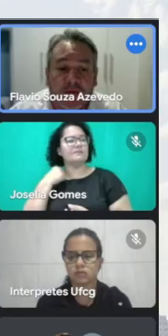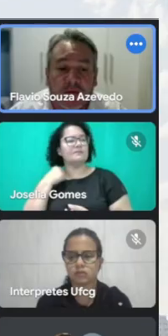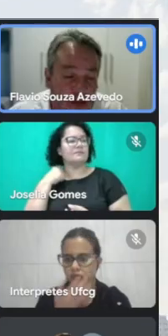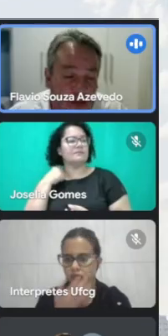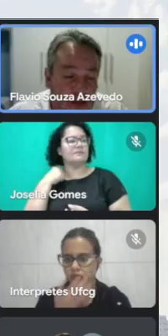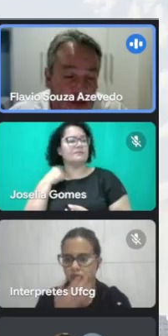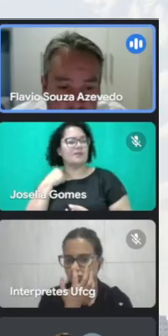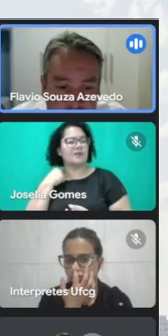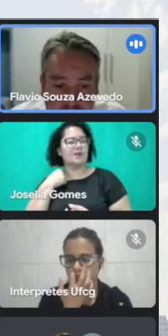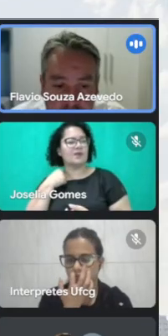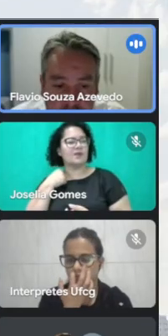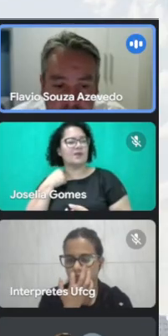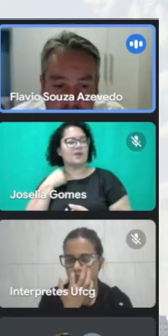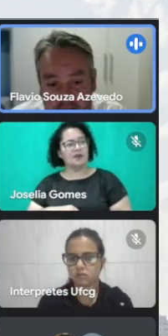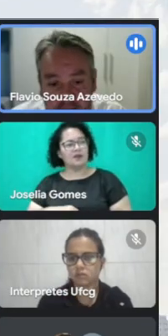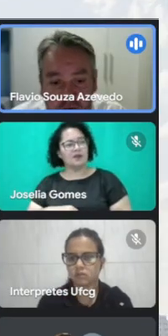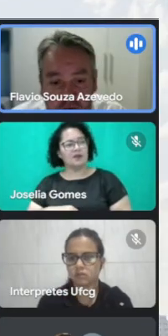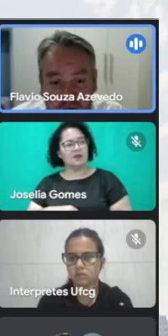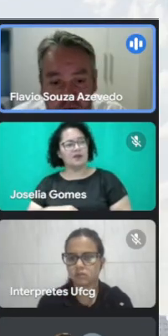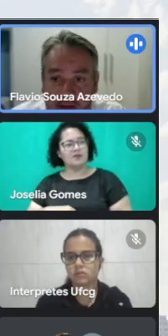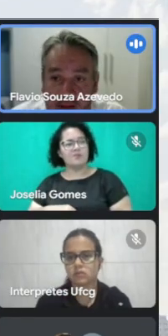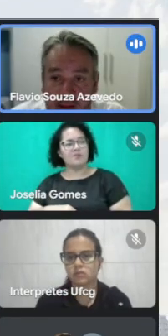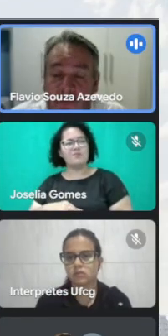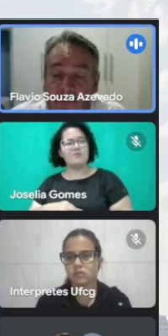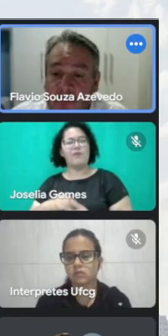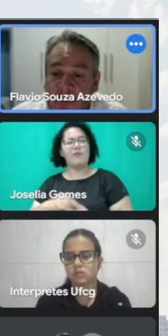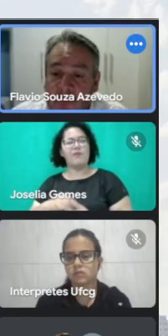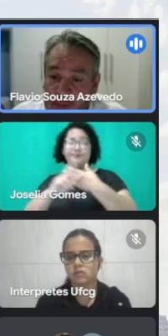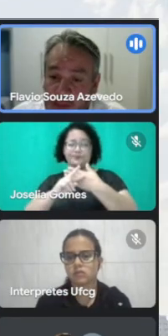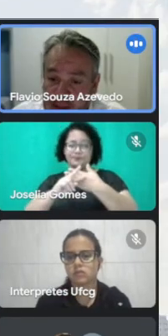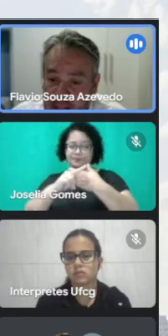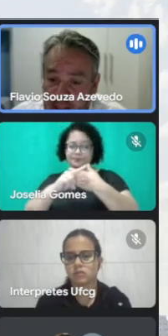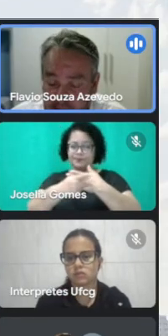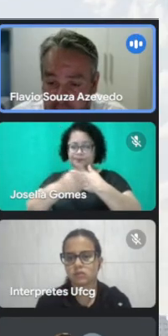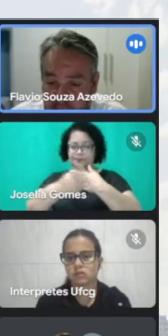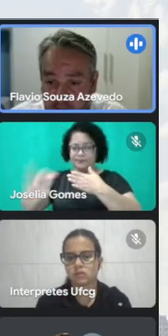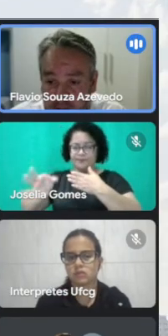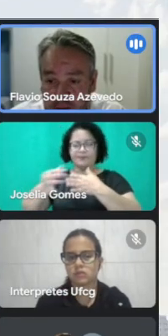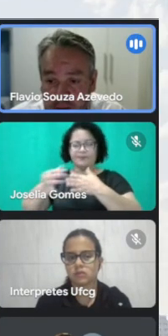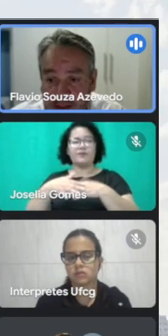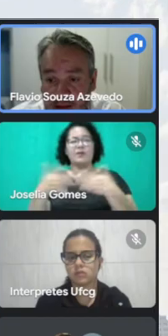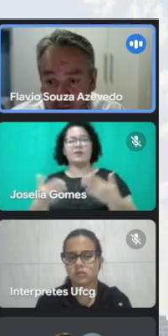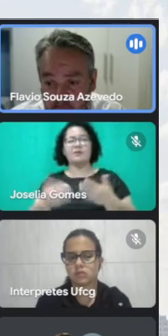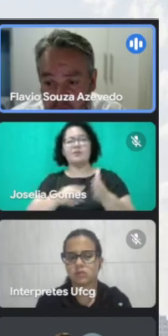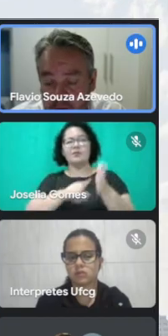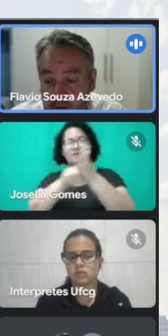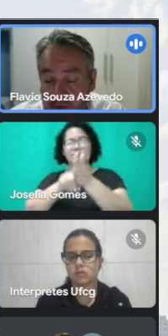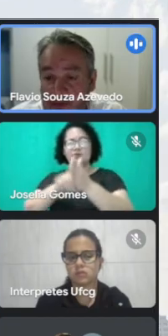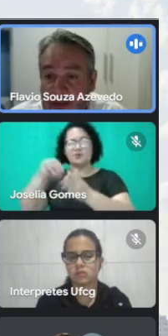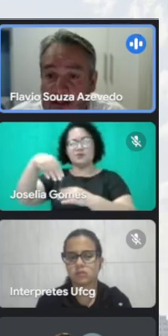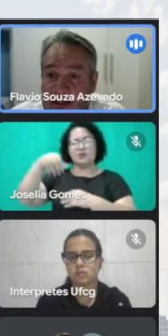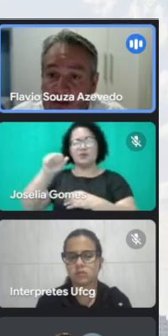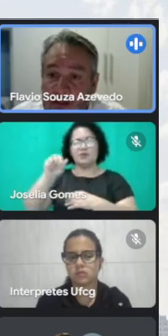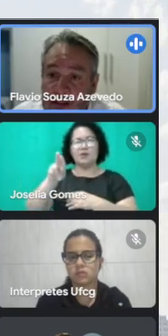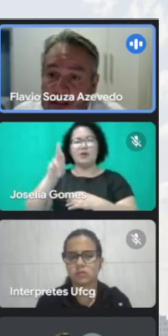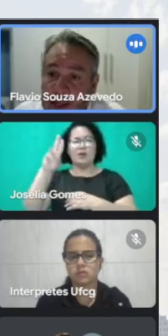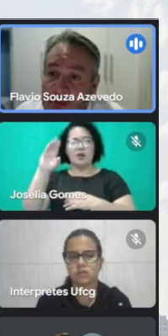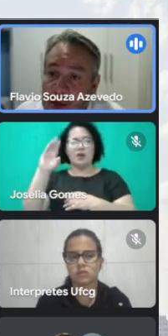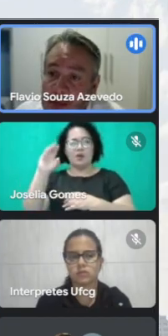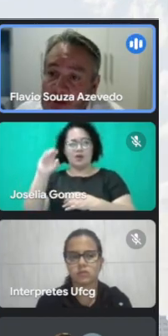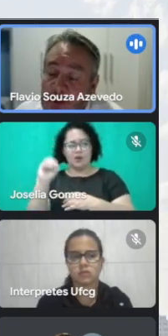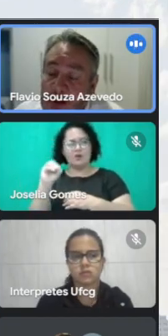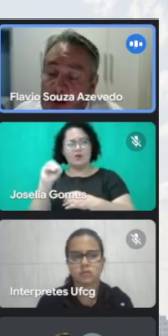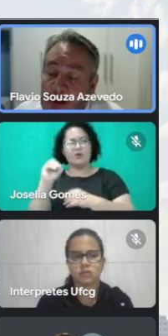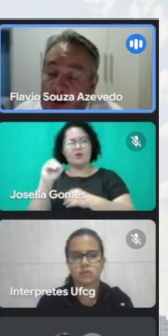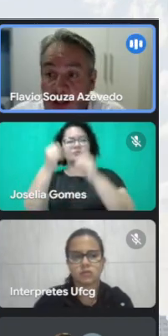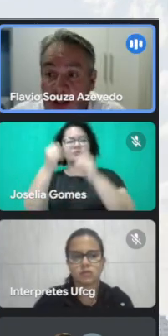Então, isso aí, com certeza, traz consequências, né? Então, esse pesquisador Mário Muniz e outros de 2023, ele diz o seguinte, que, em